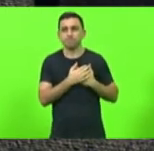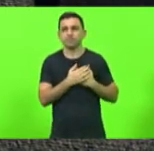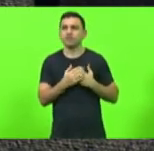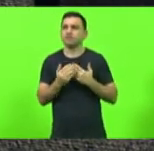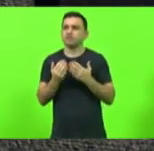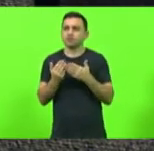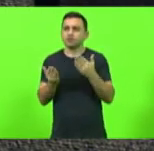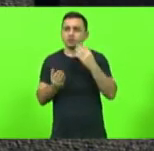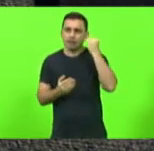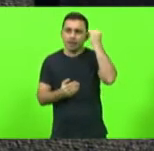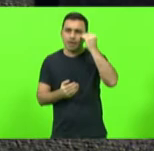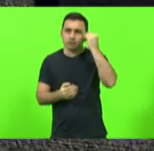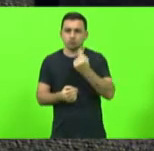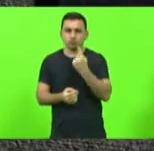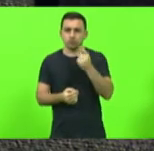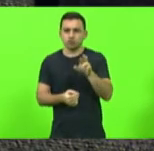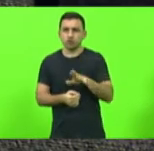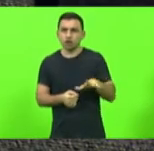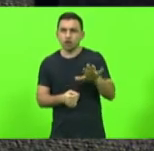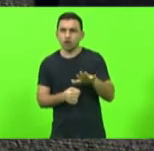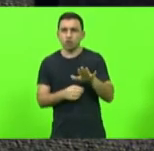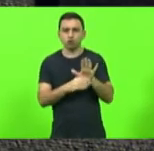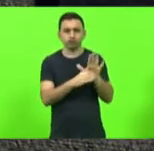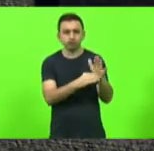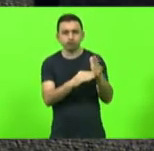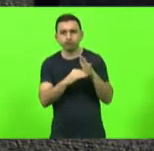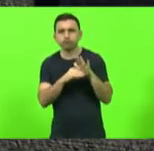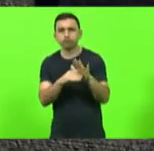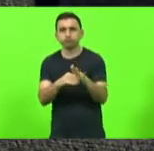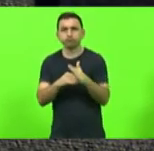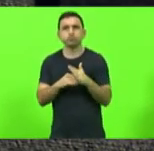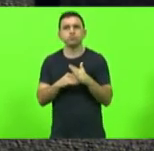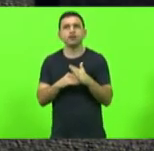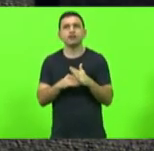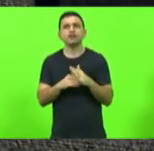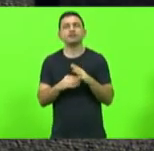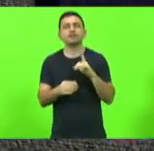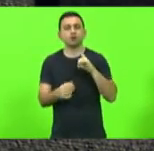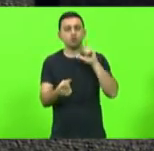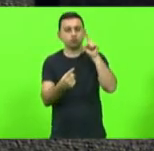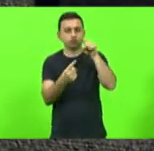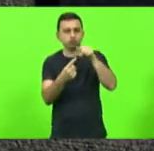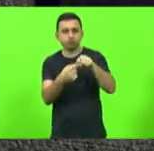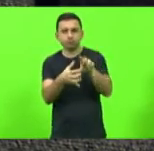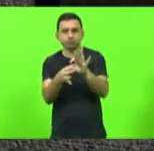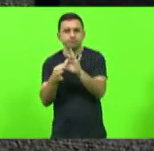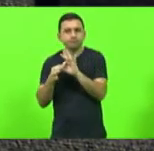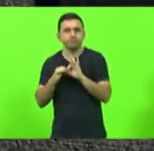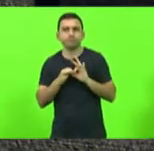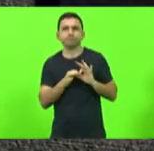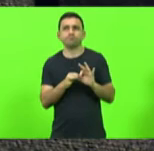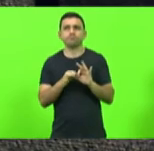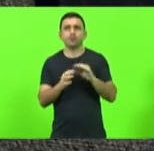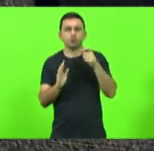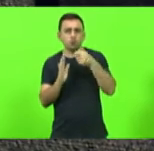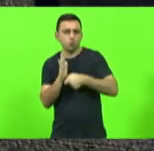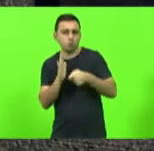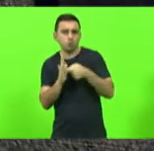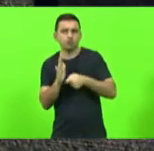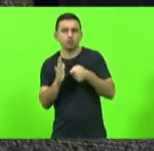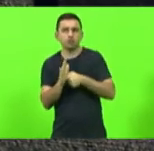de uma região ajudando outra região, nós temos um objetivo em comum: lutar contra